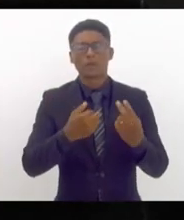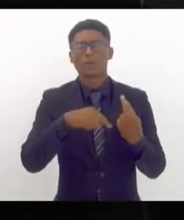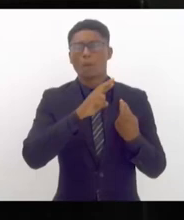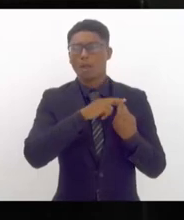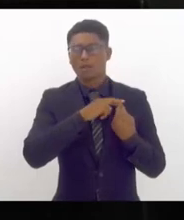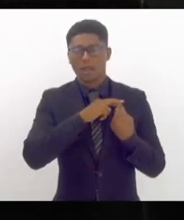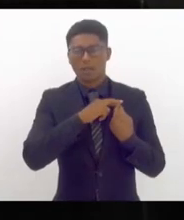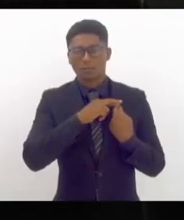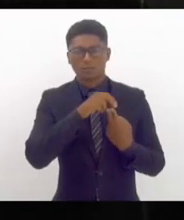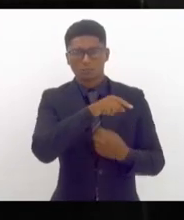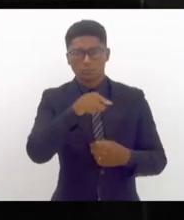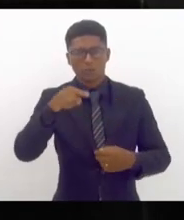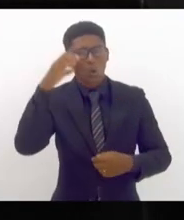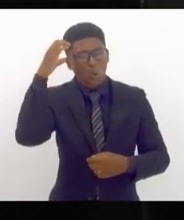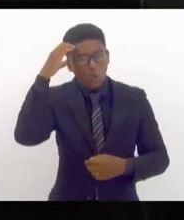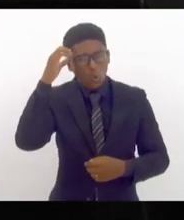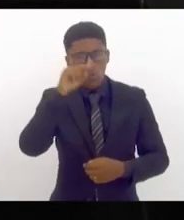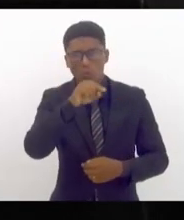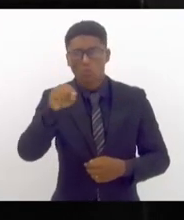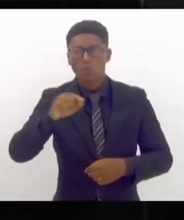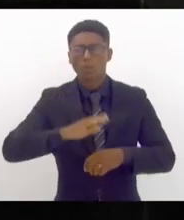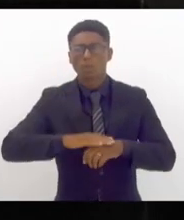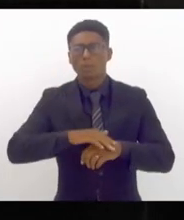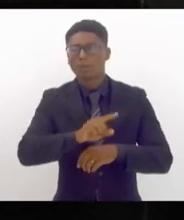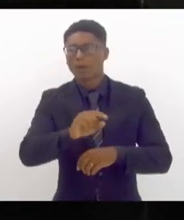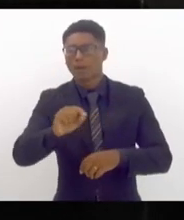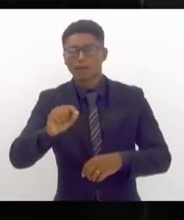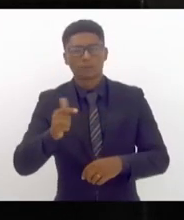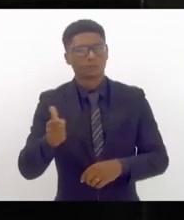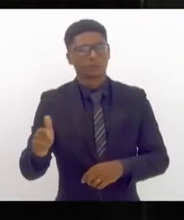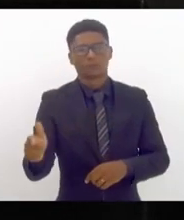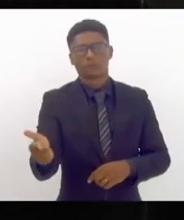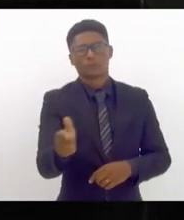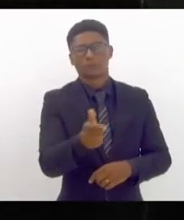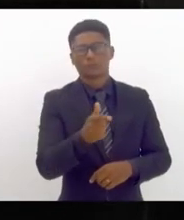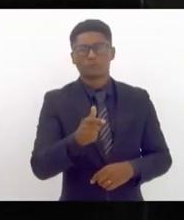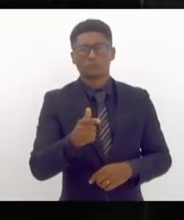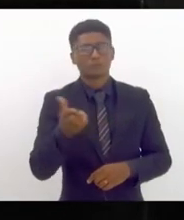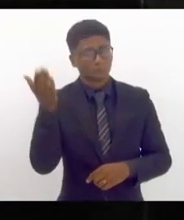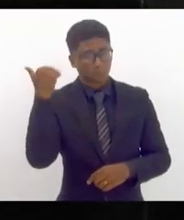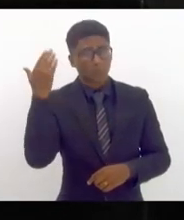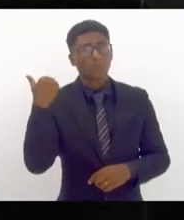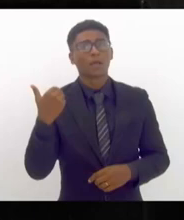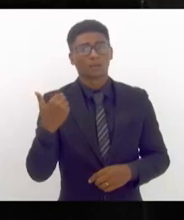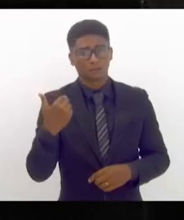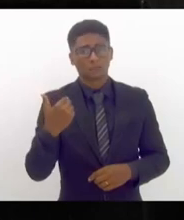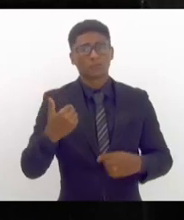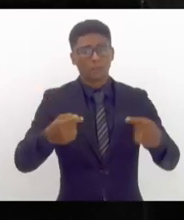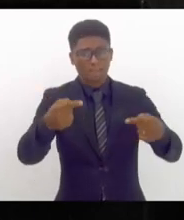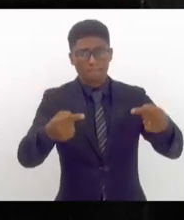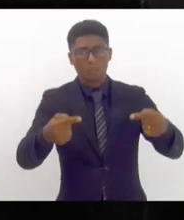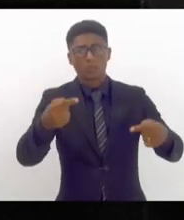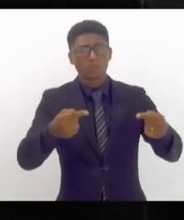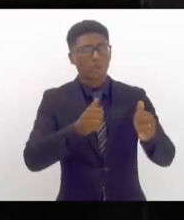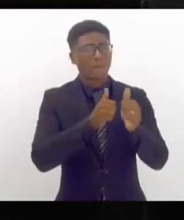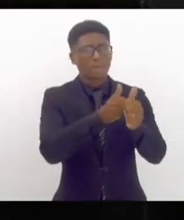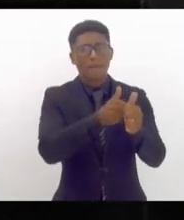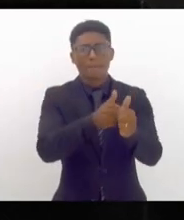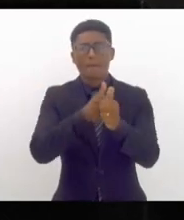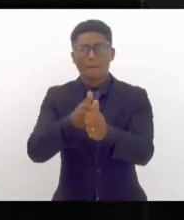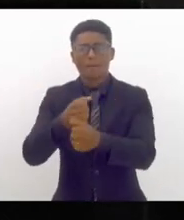responsabilização diante do que foi um dos grandes massacres e perseguições políticas com a ditadura militar de